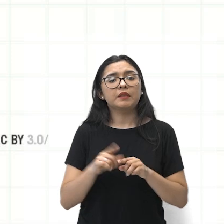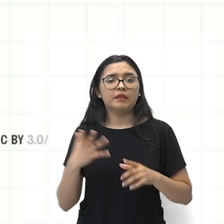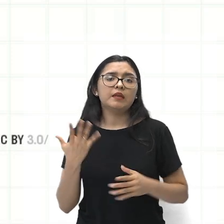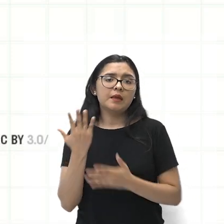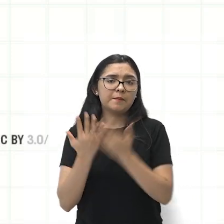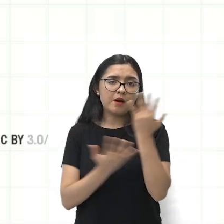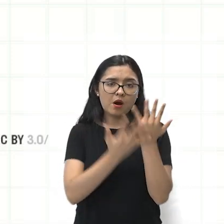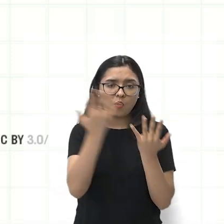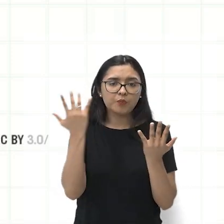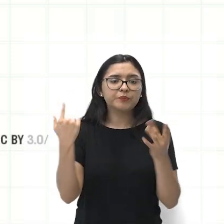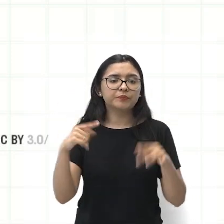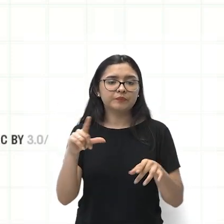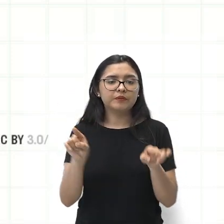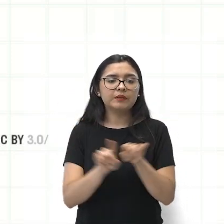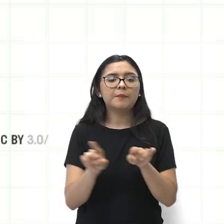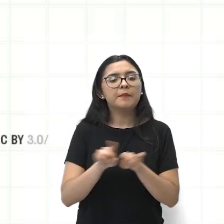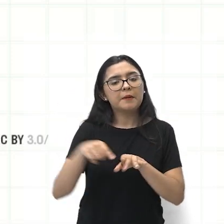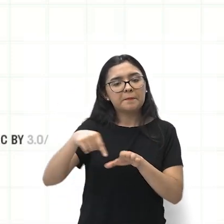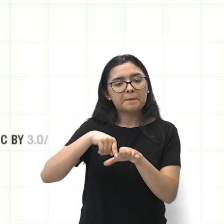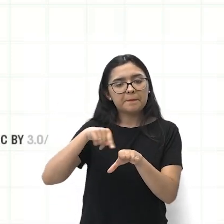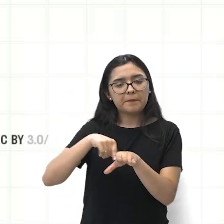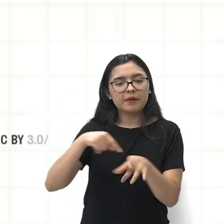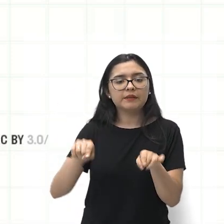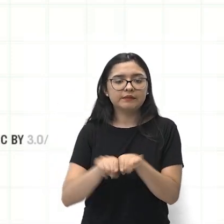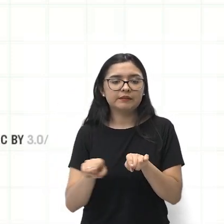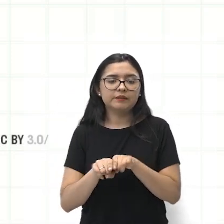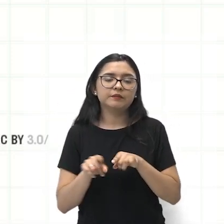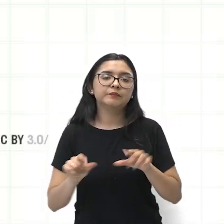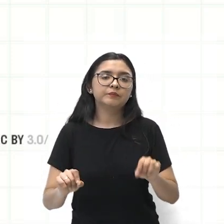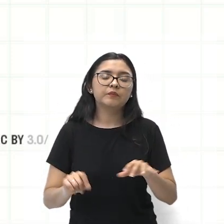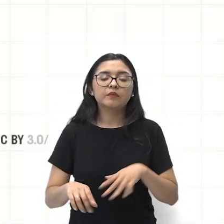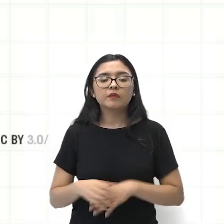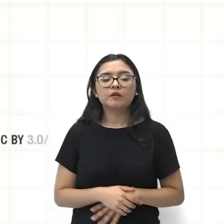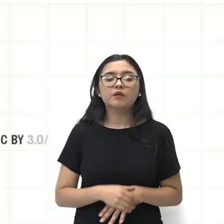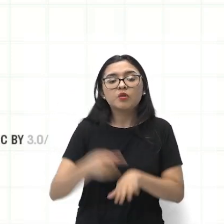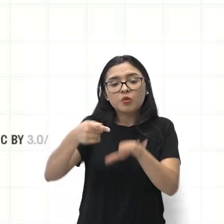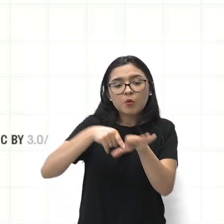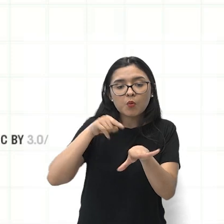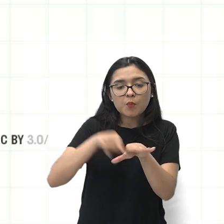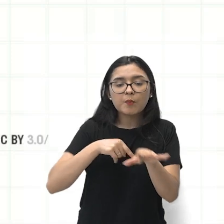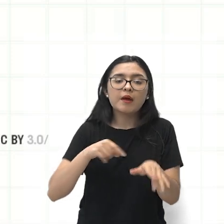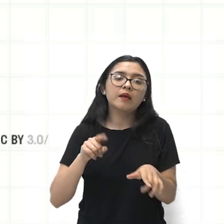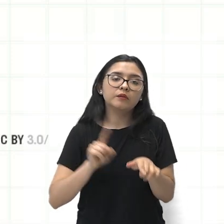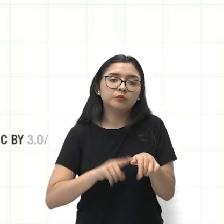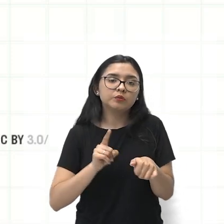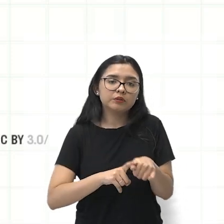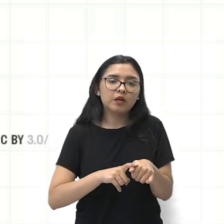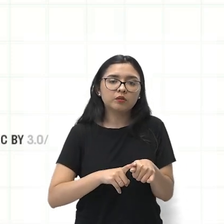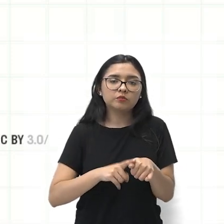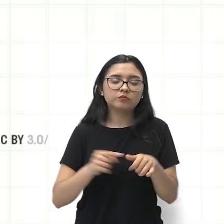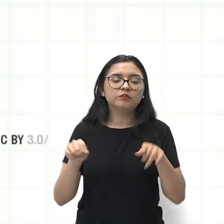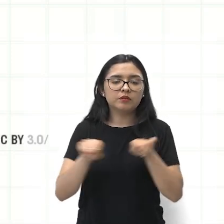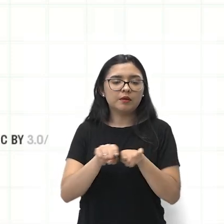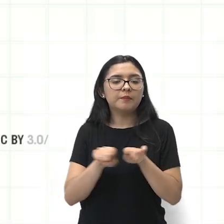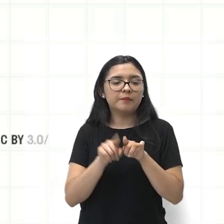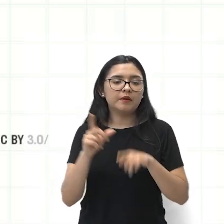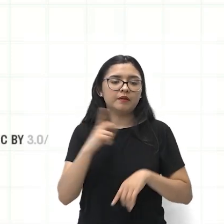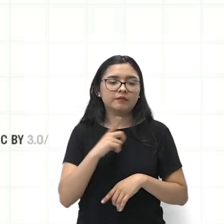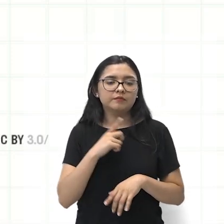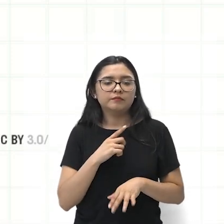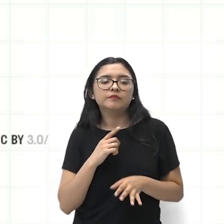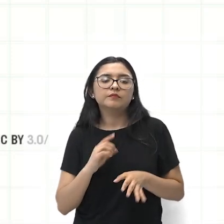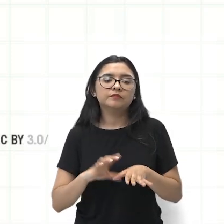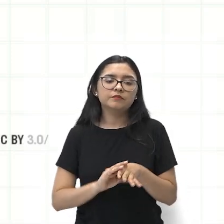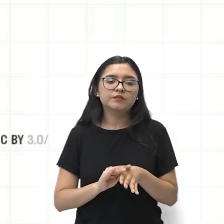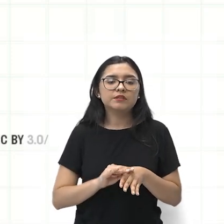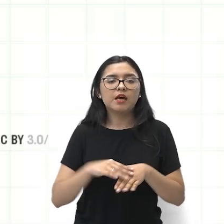mão, tá? E pelo pé. Aqui no dedinho, na verdade, no dedinho, no seu dedão, esse ossinho que você aperta